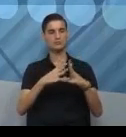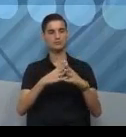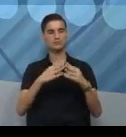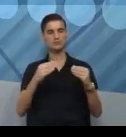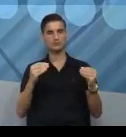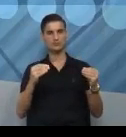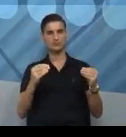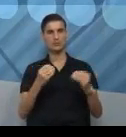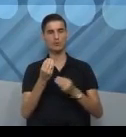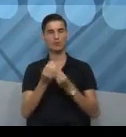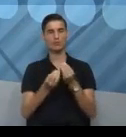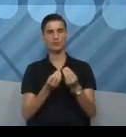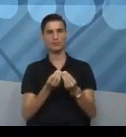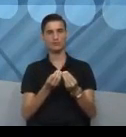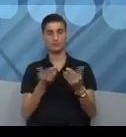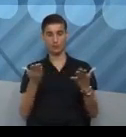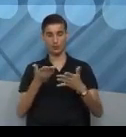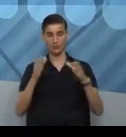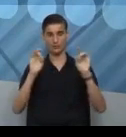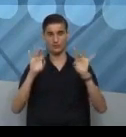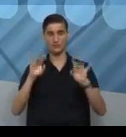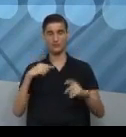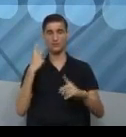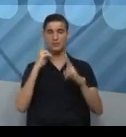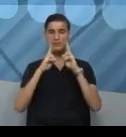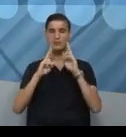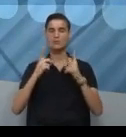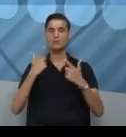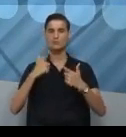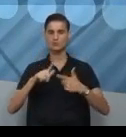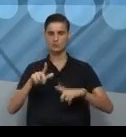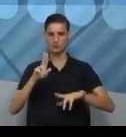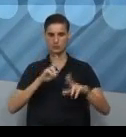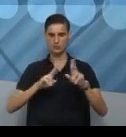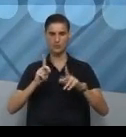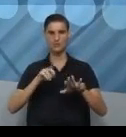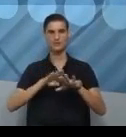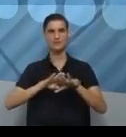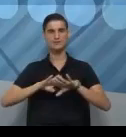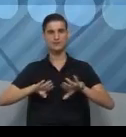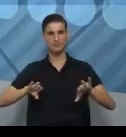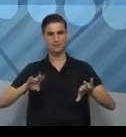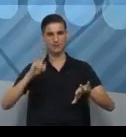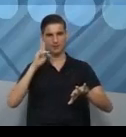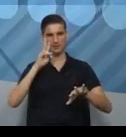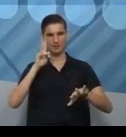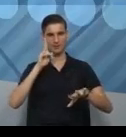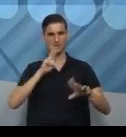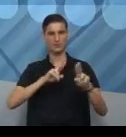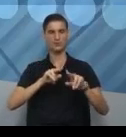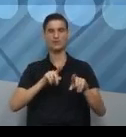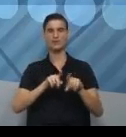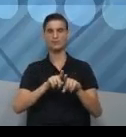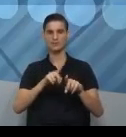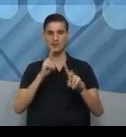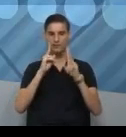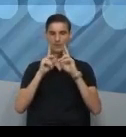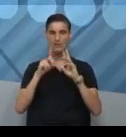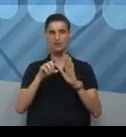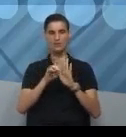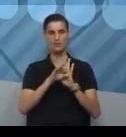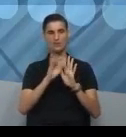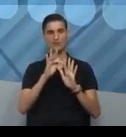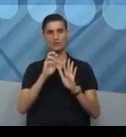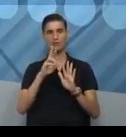soluções. Hoje, em específico, nós vamos utilizar novamente esse método de separação de variáveis. Também vamos trabalhar com a série